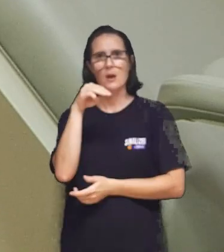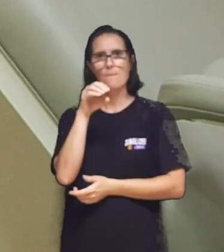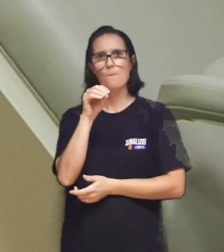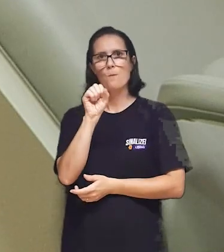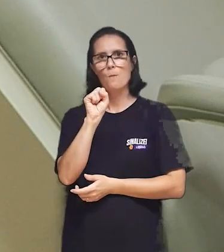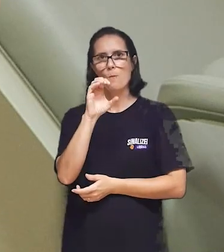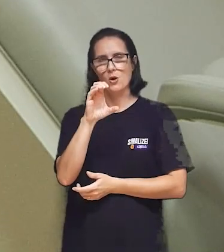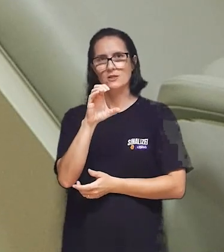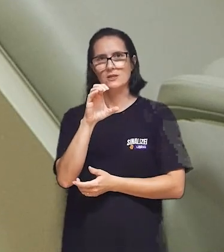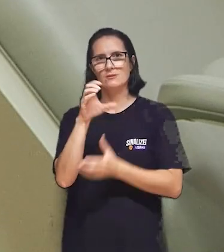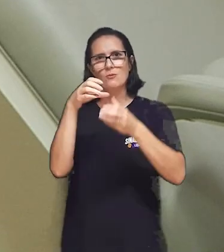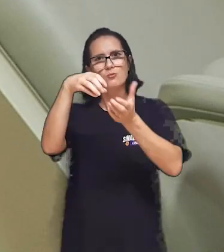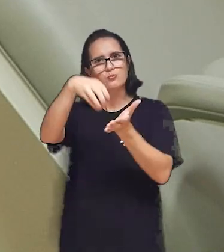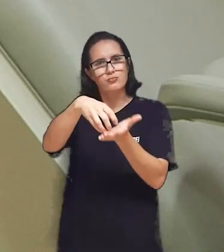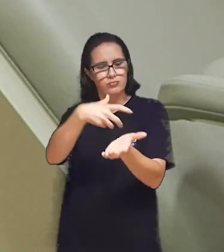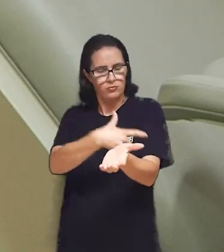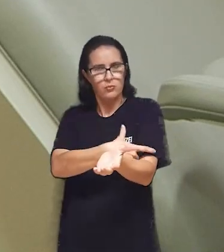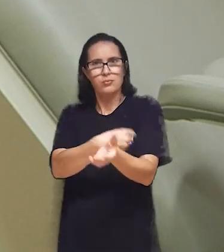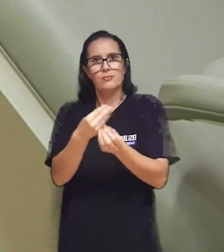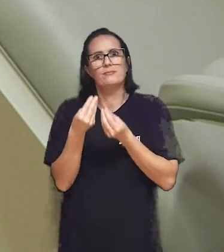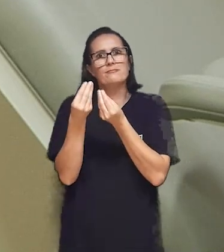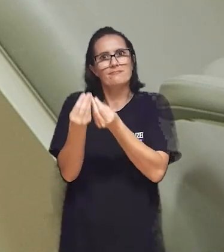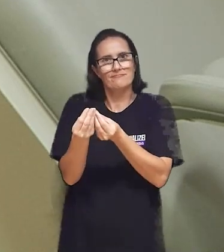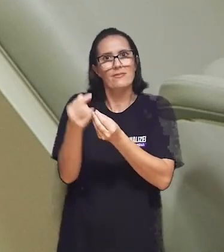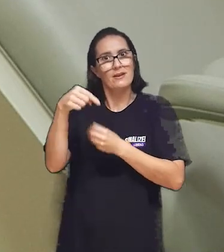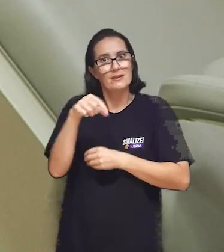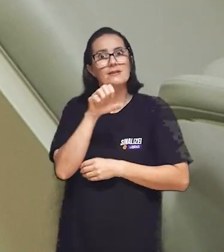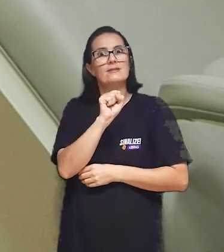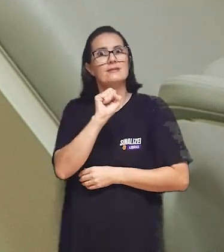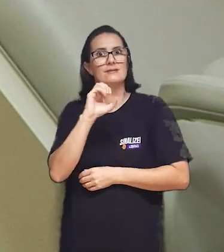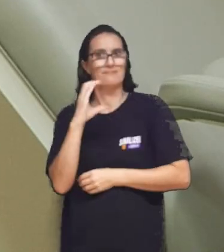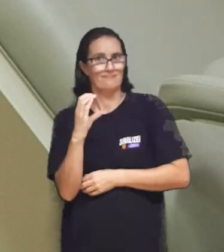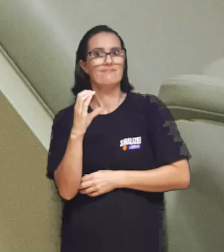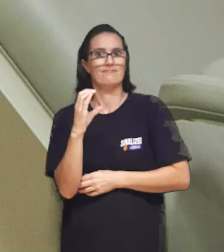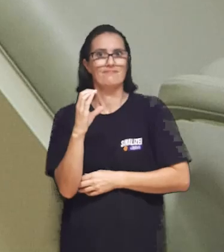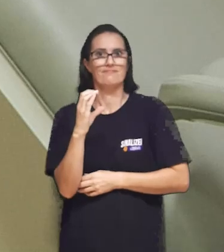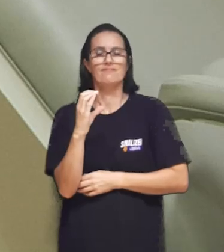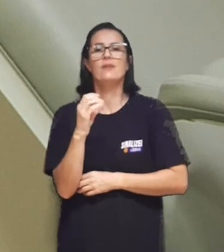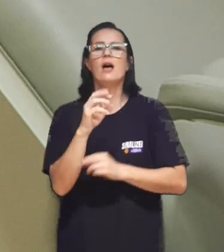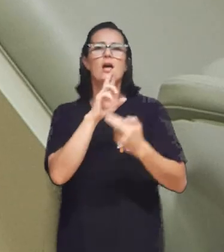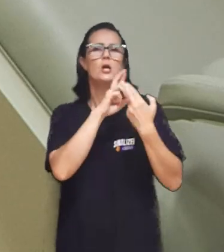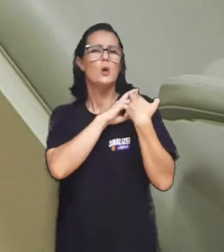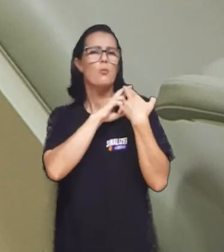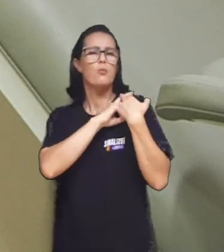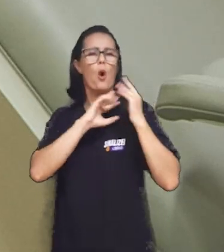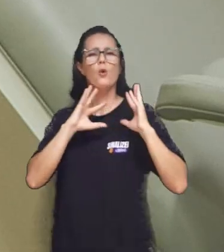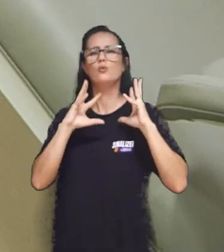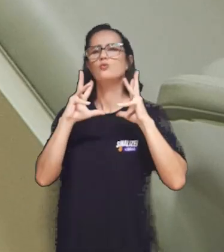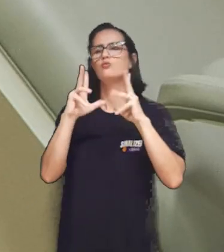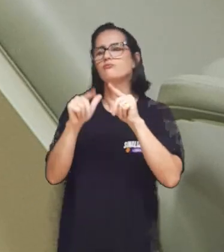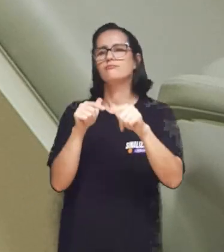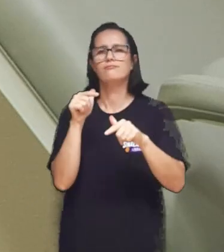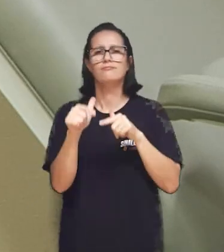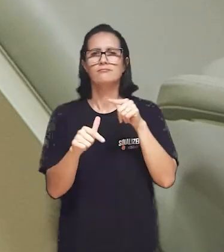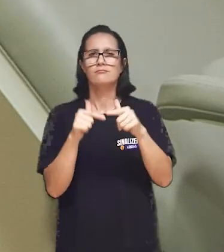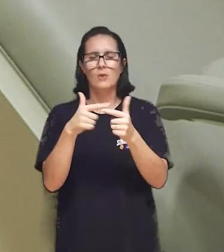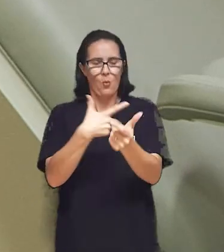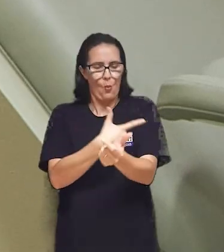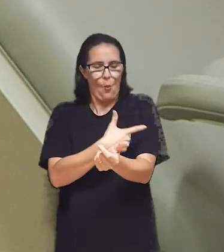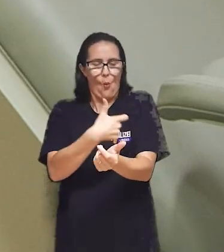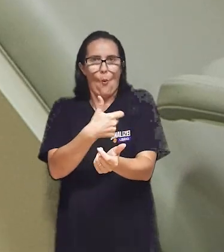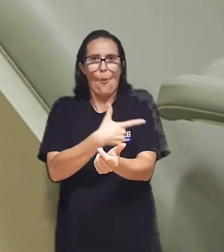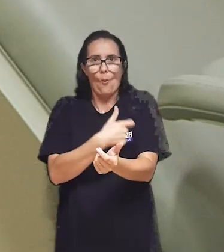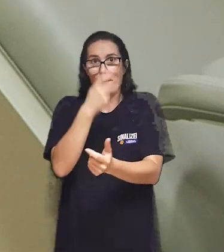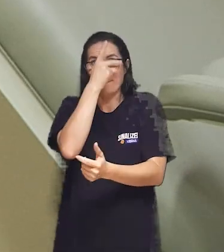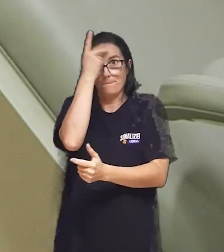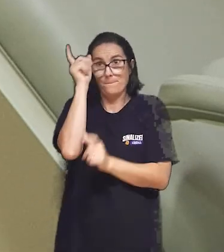Sul. O Hemosc é o Hemocentro de Santa Catarina, responsável por todas as ações de captação de